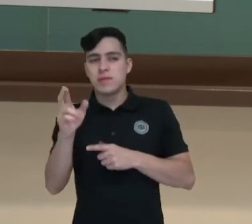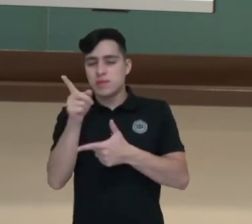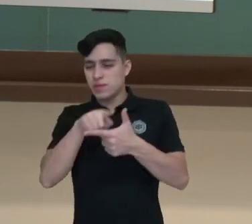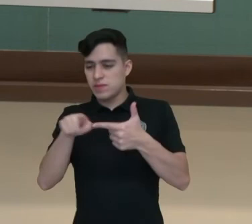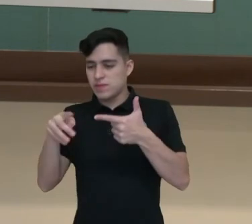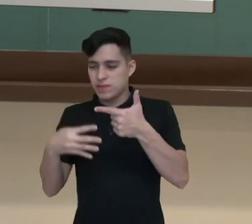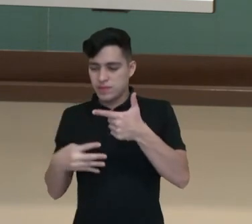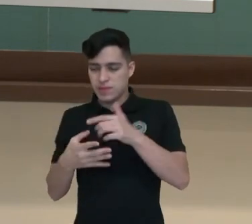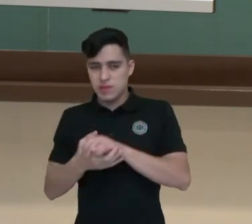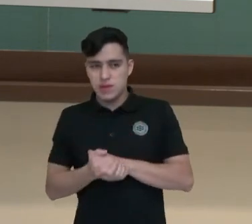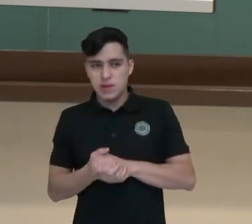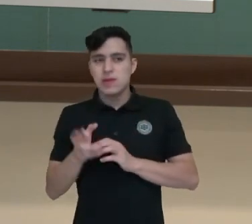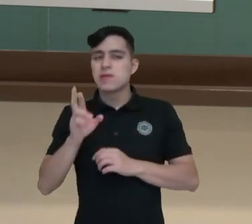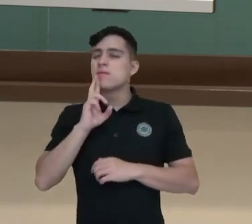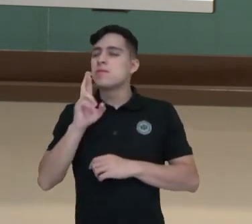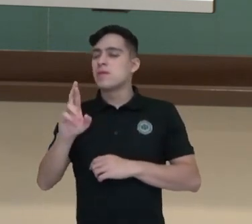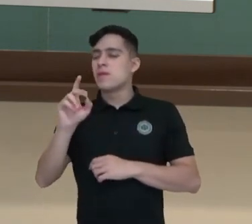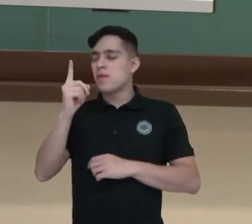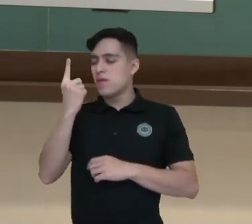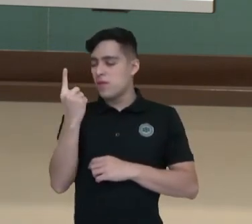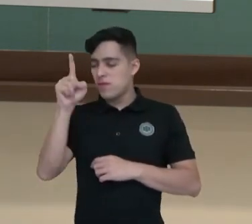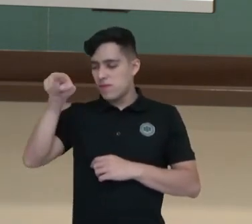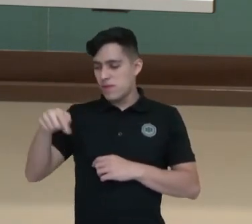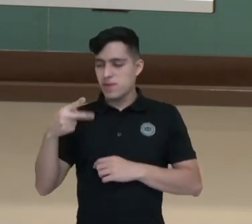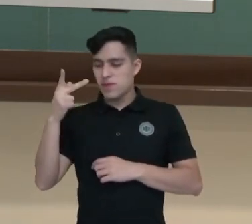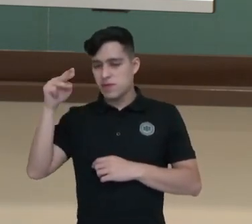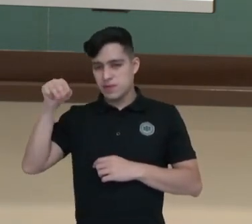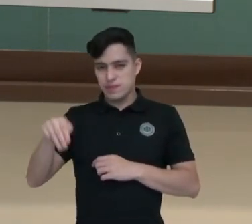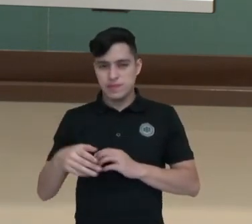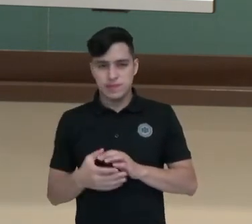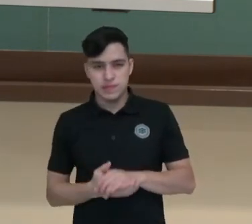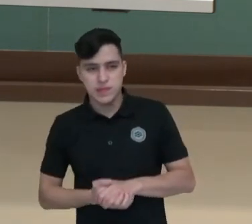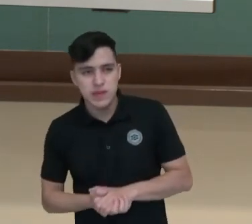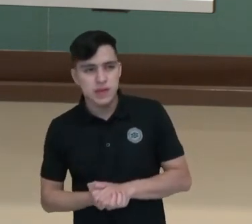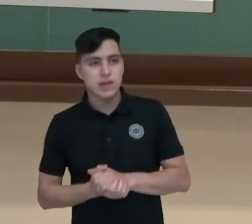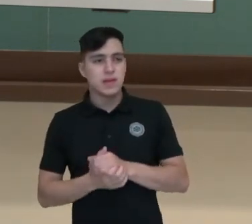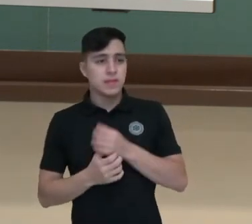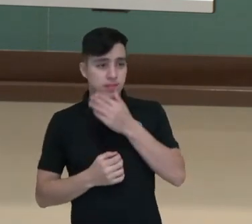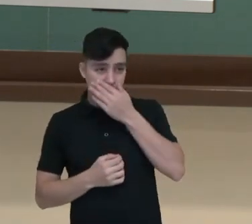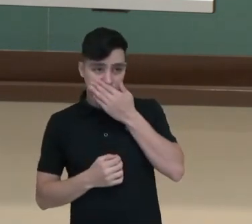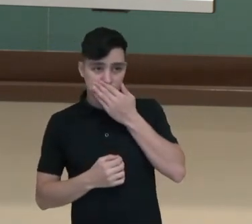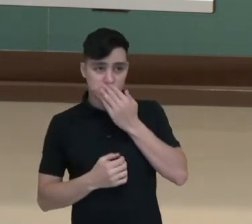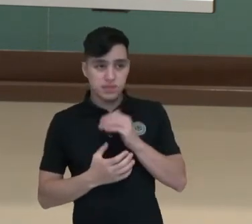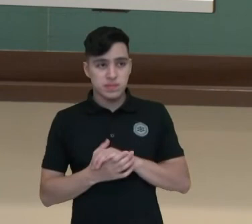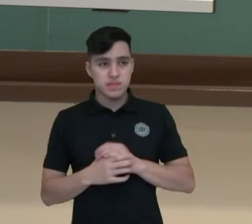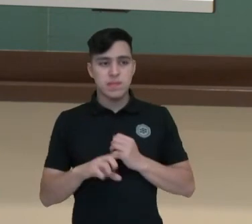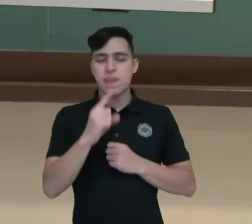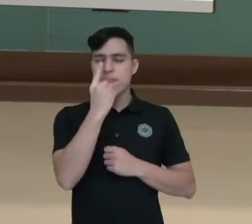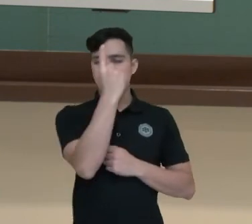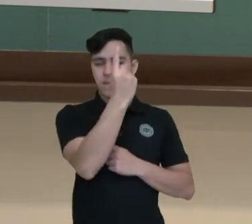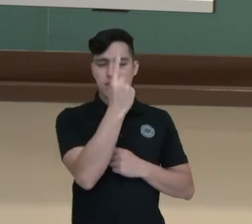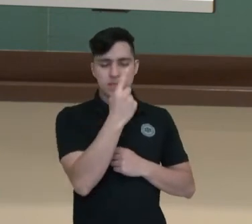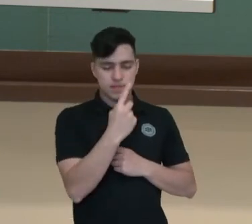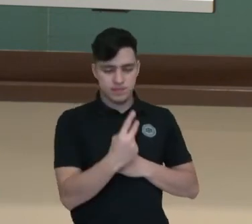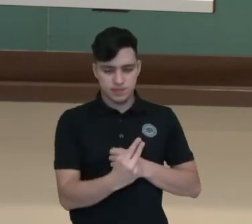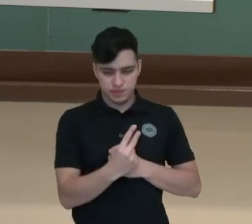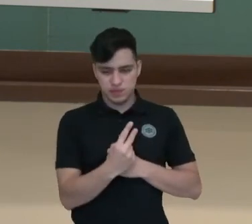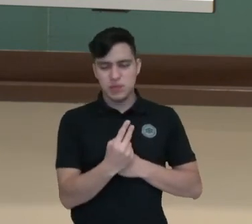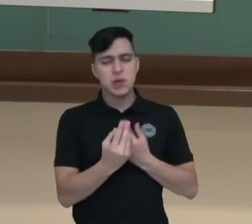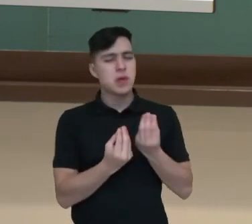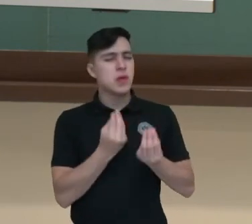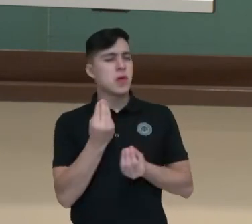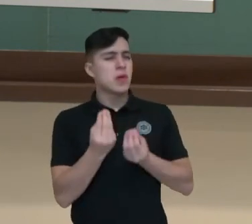por 4 e chego em 1,2 quilômetros, correto? Um meio de milha, quanto